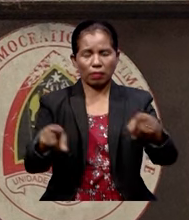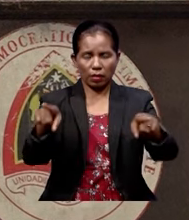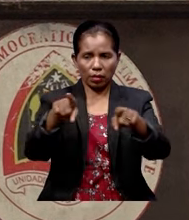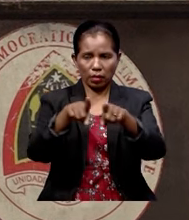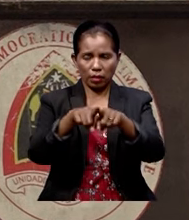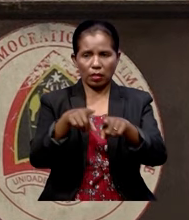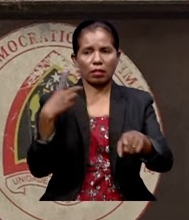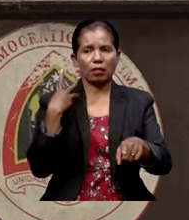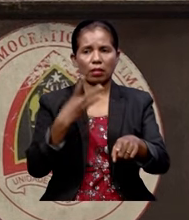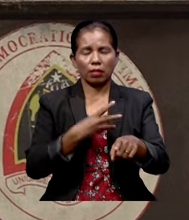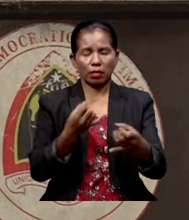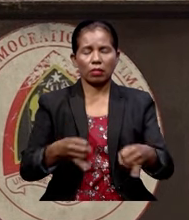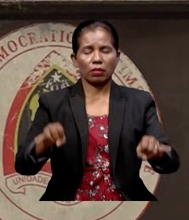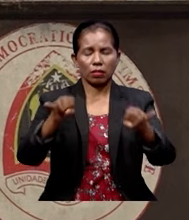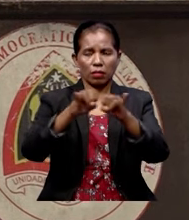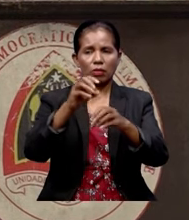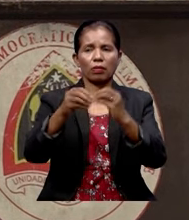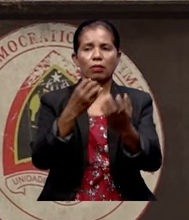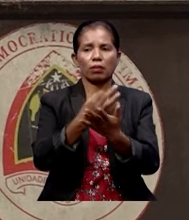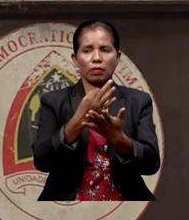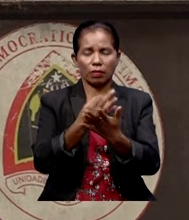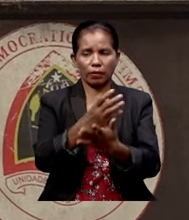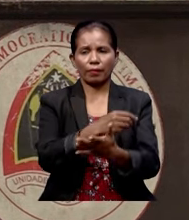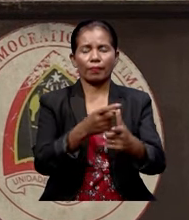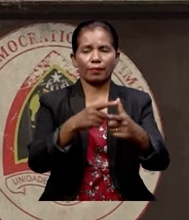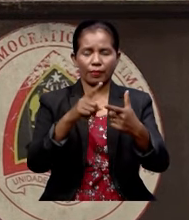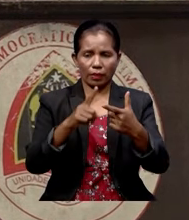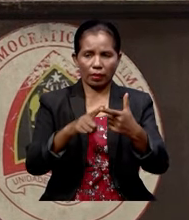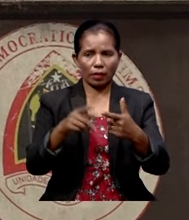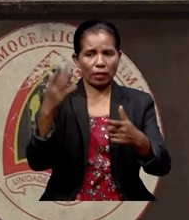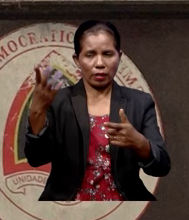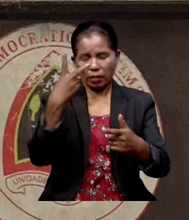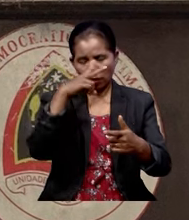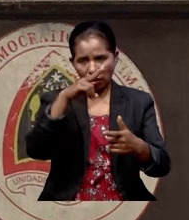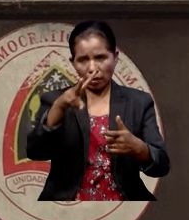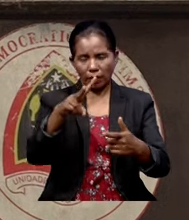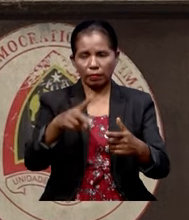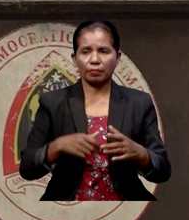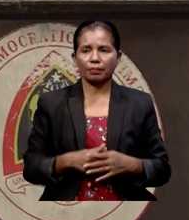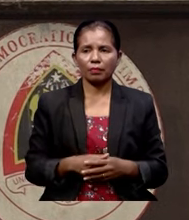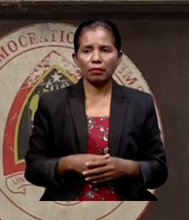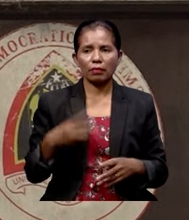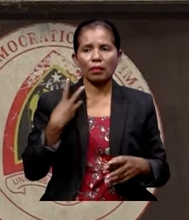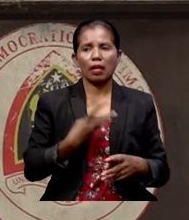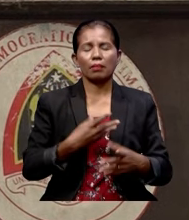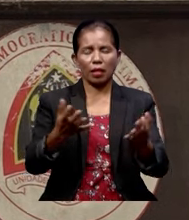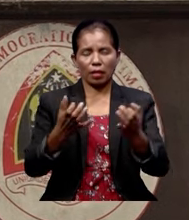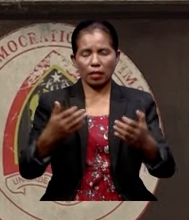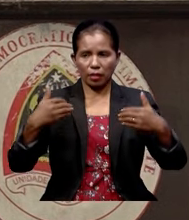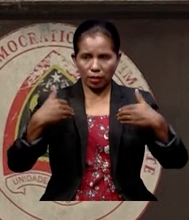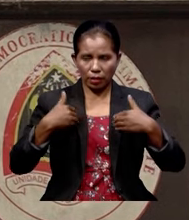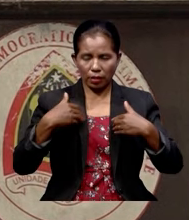vai ir na instituição financeira do sirané, a área de depósito de instituição financeira do Paraná, que é uma bolsa de base. A nossa ina nós